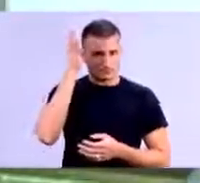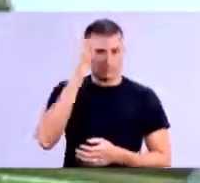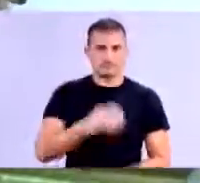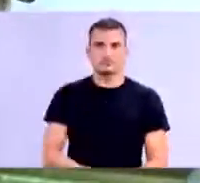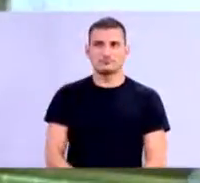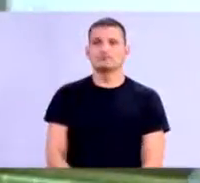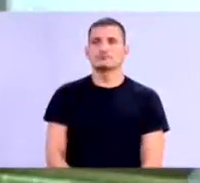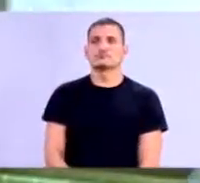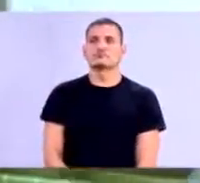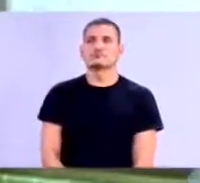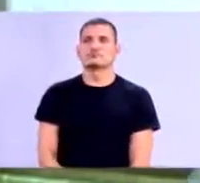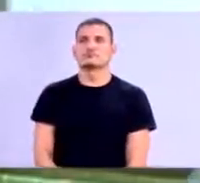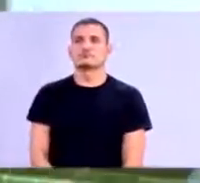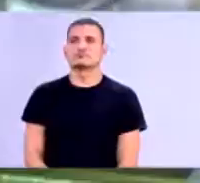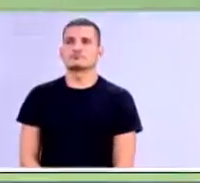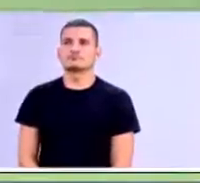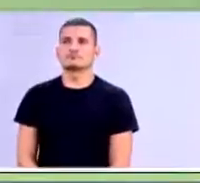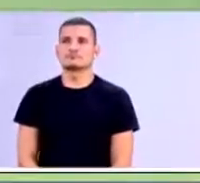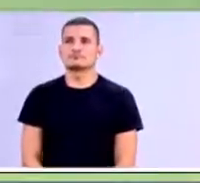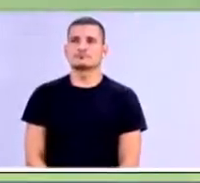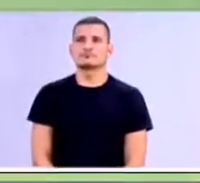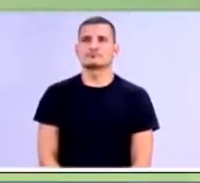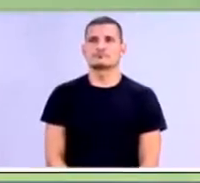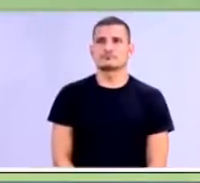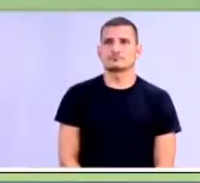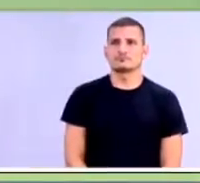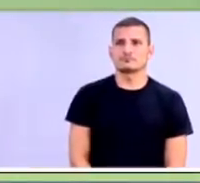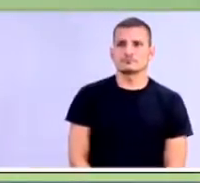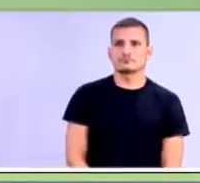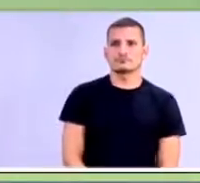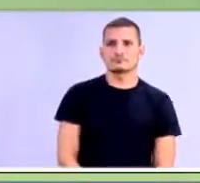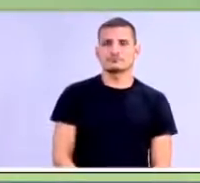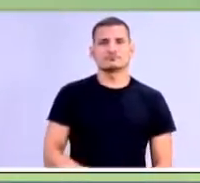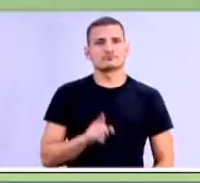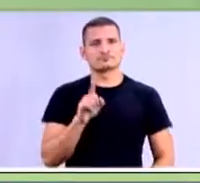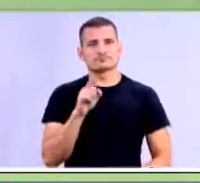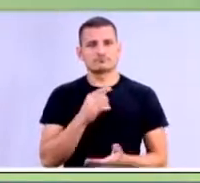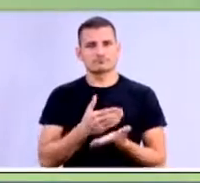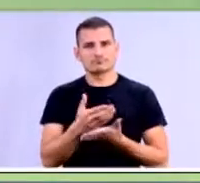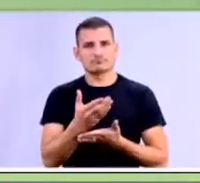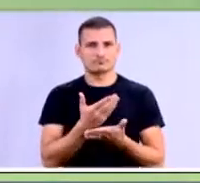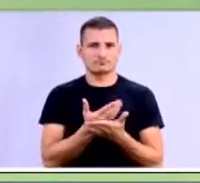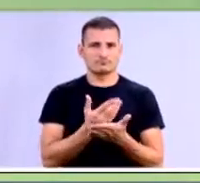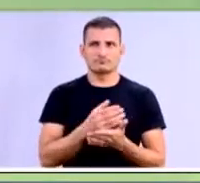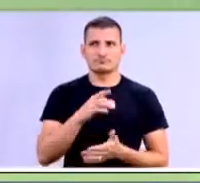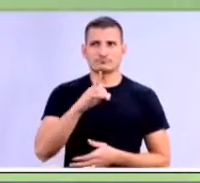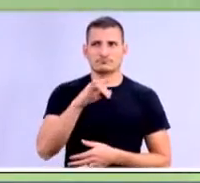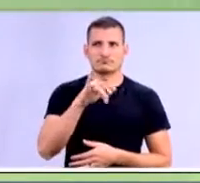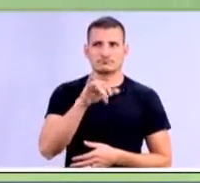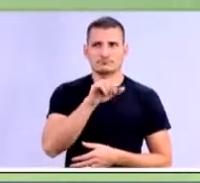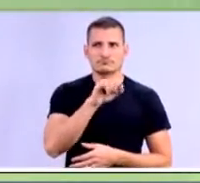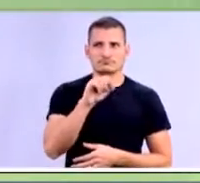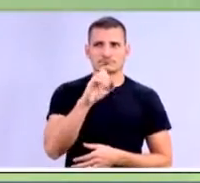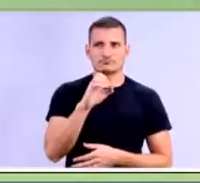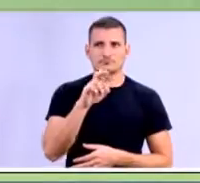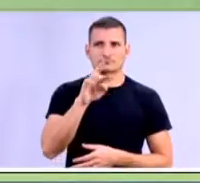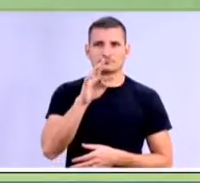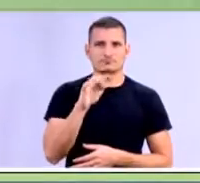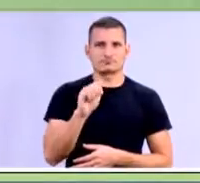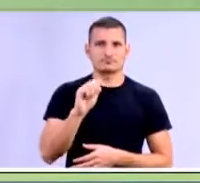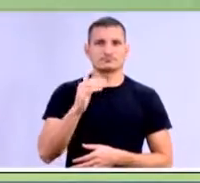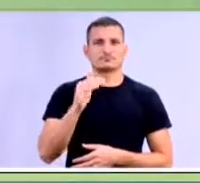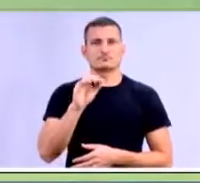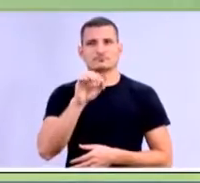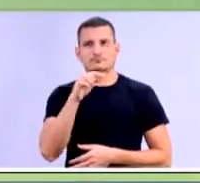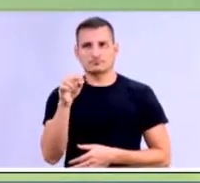egoísta, né? Então, quando você parte para estudar a dissertação, a gente já percebe mais uma diferença.